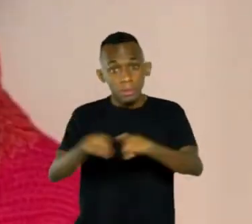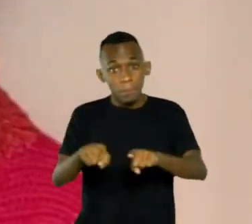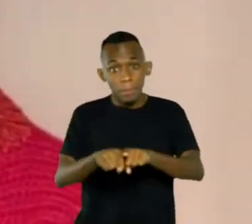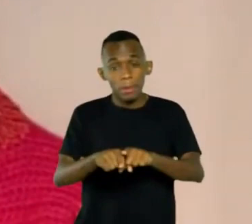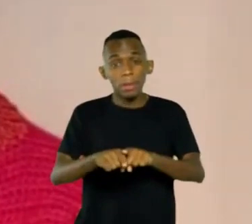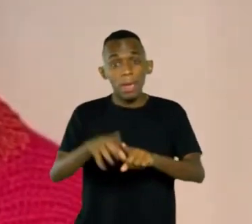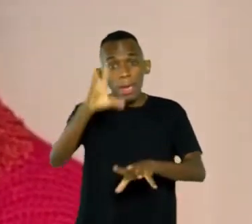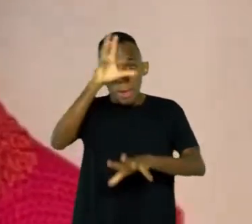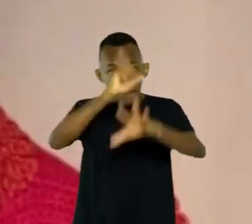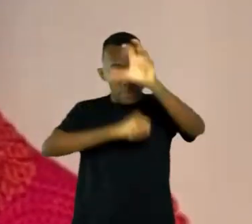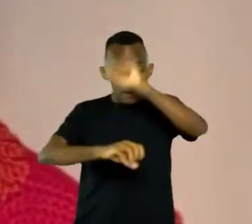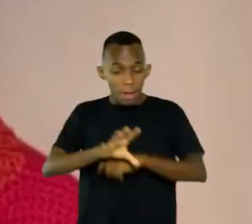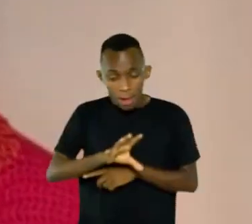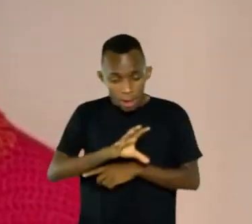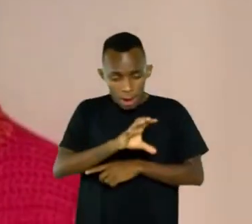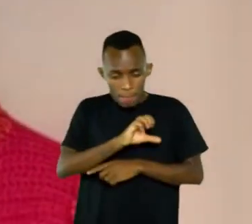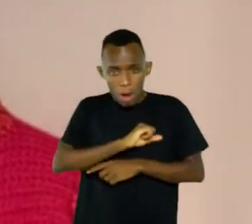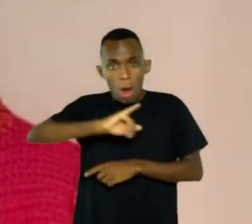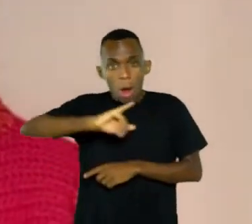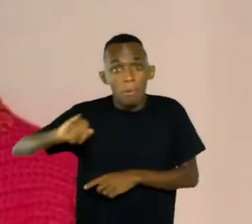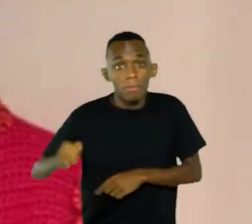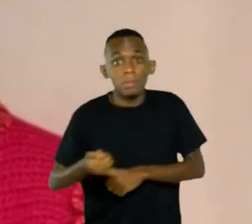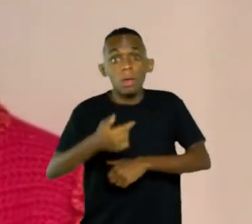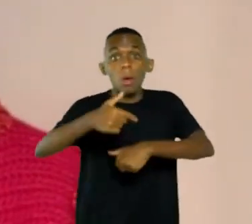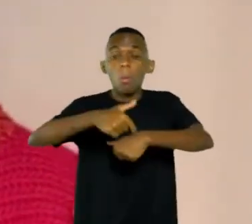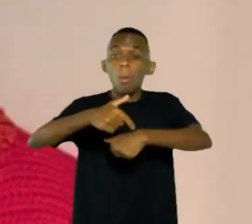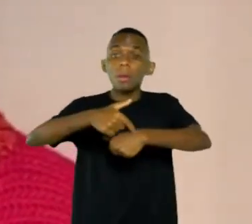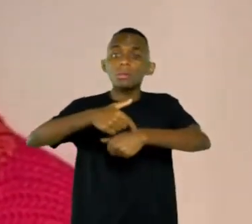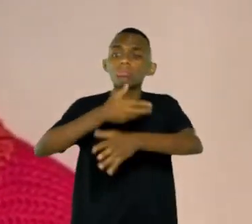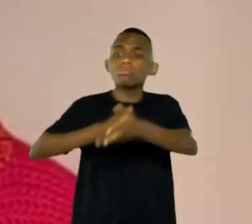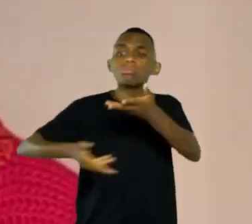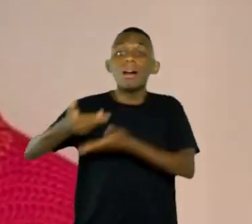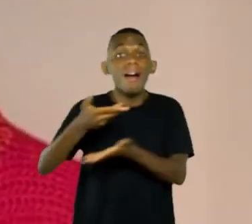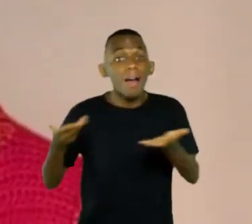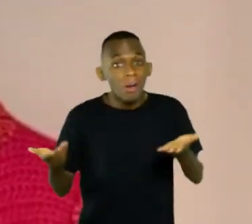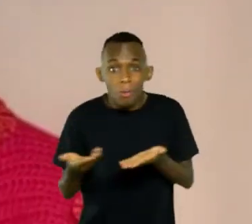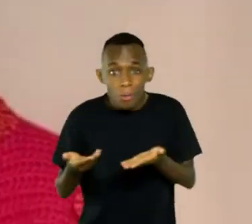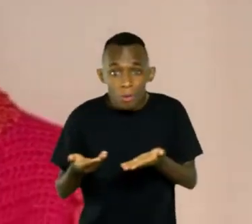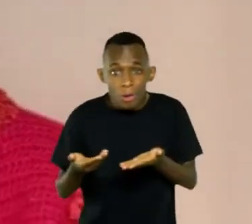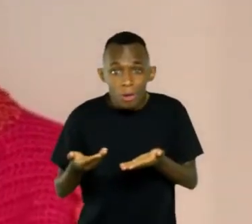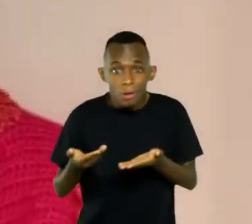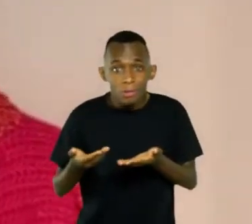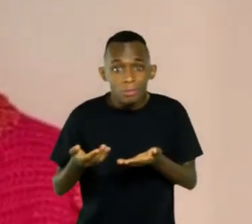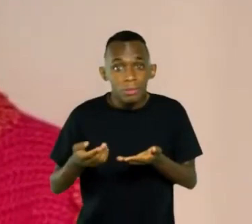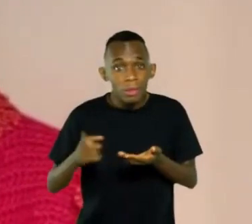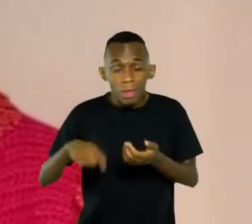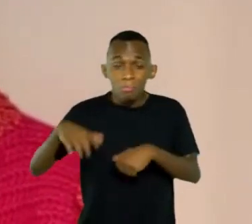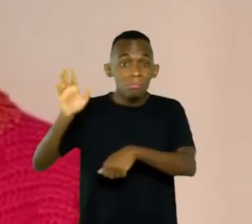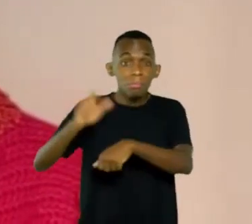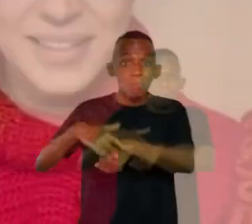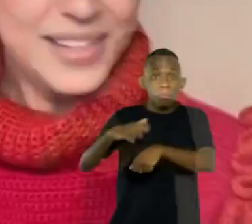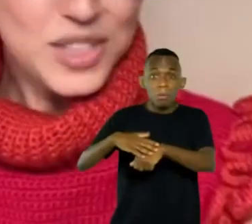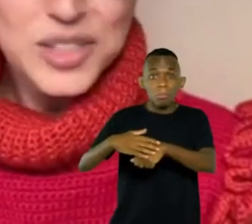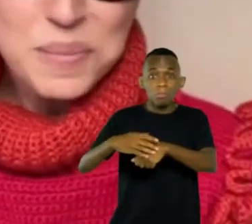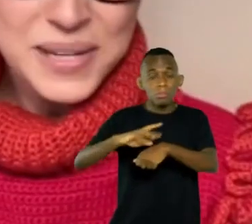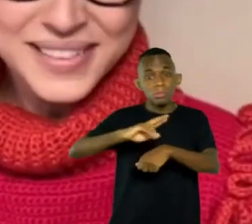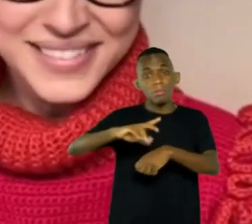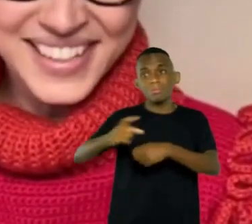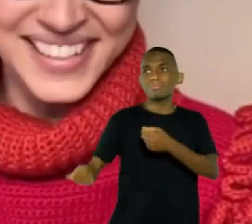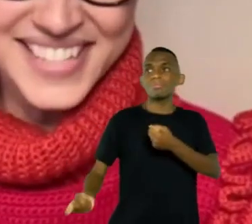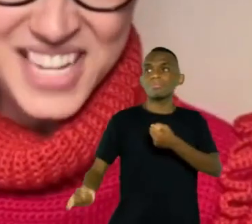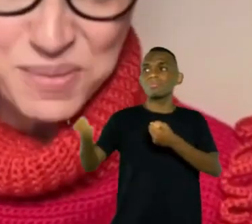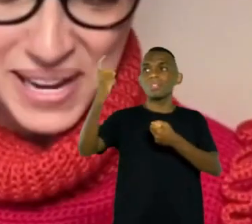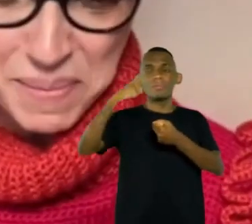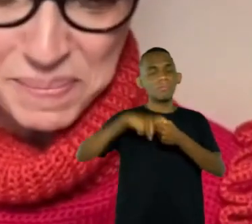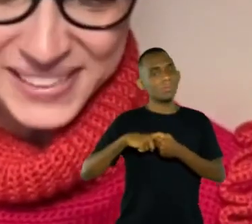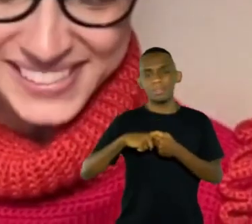aproveitar o momento que eu estou aqui com você agora, né? Que é único, que vai passar, que não vai voltar. É só sobre isso,